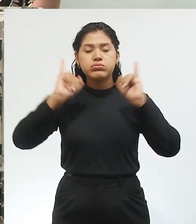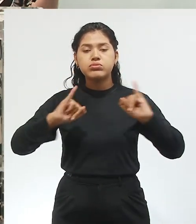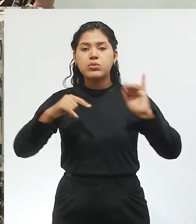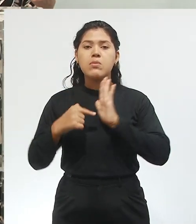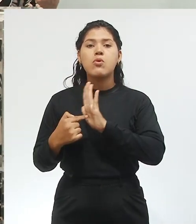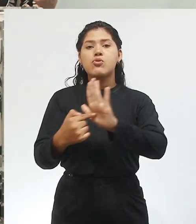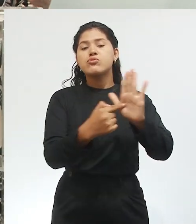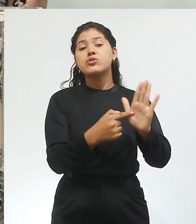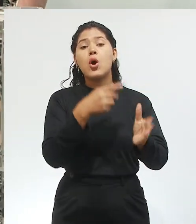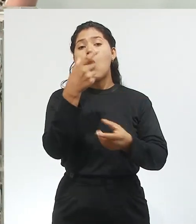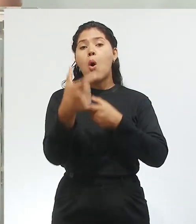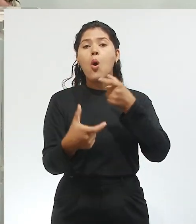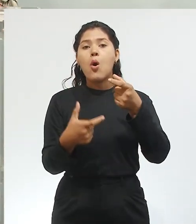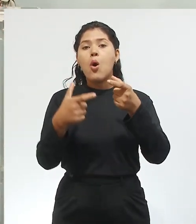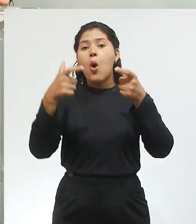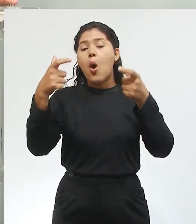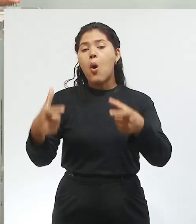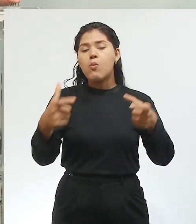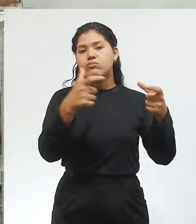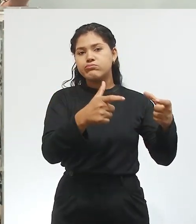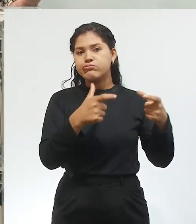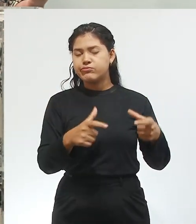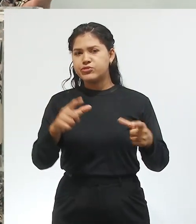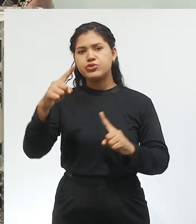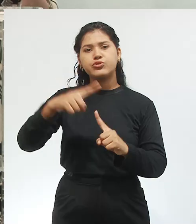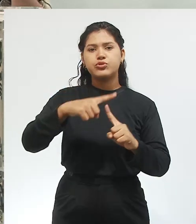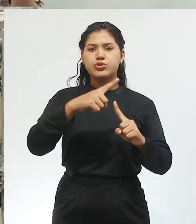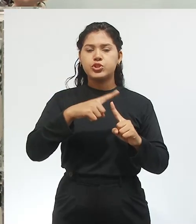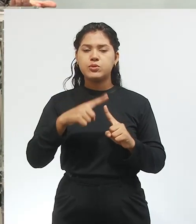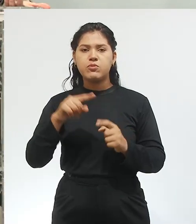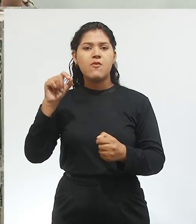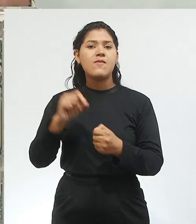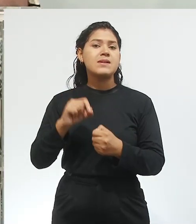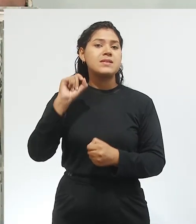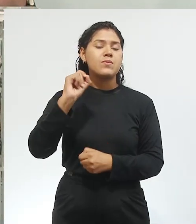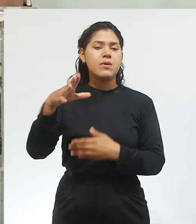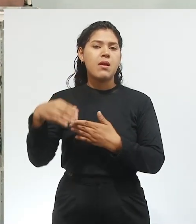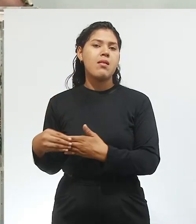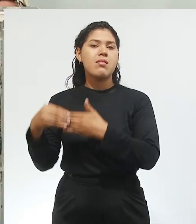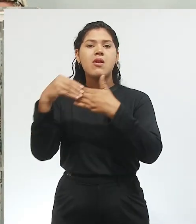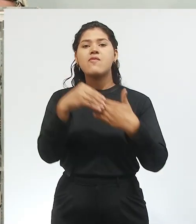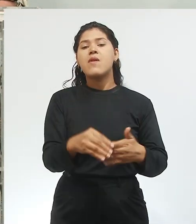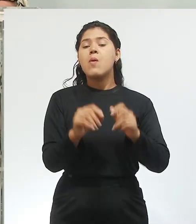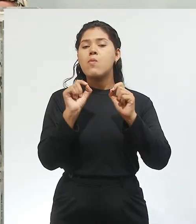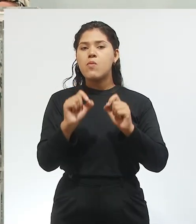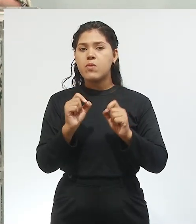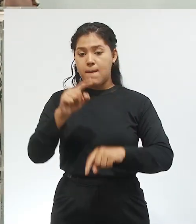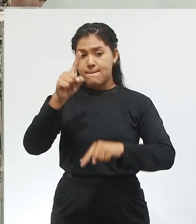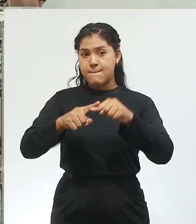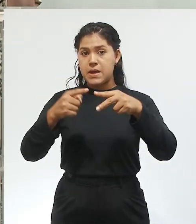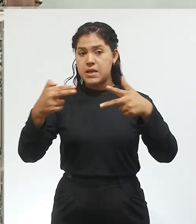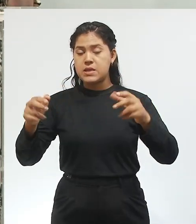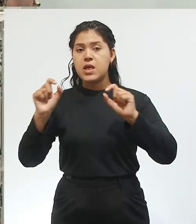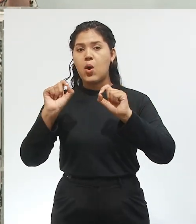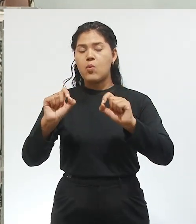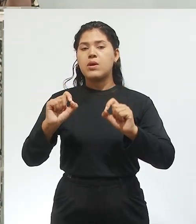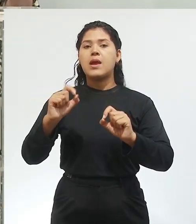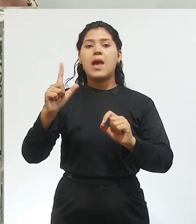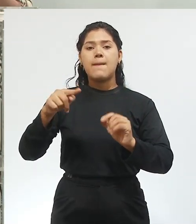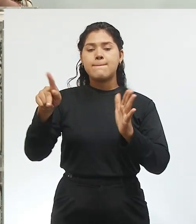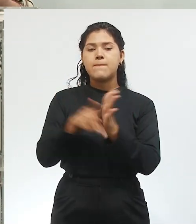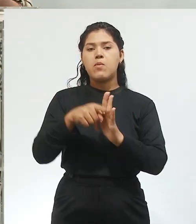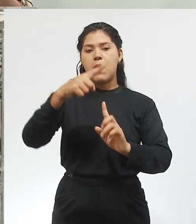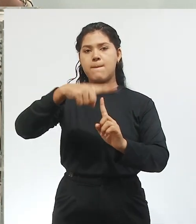aonde eu estou oferecendo, como ele pode acessar, né, o que ele tem que fazer. Essa parte é super importante, né? Porque sem